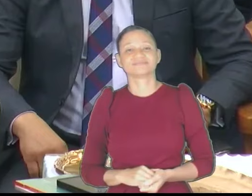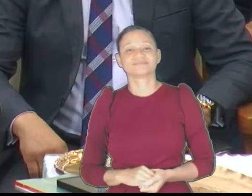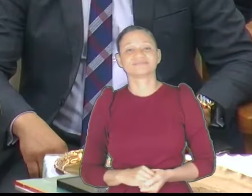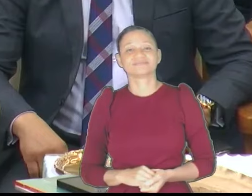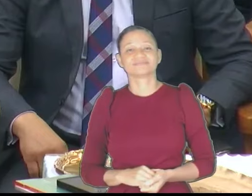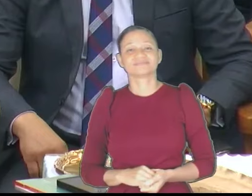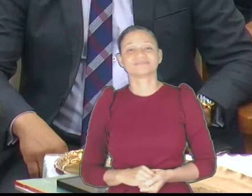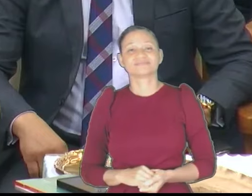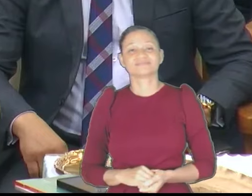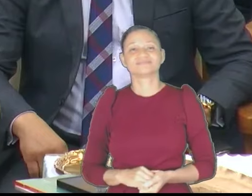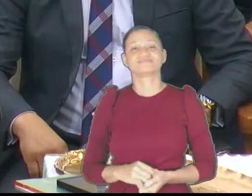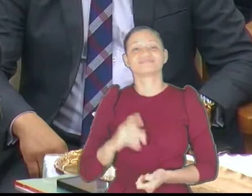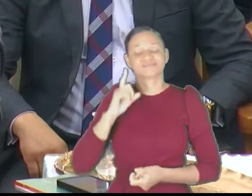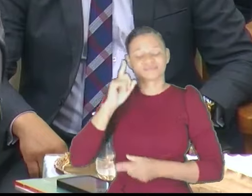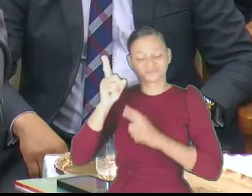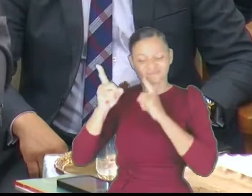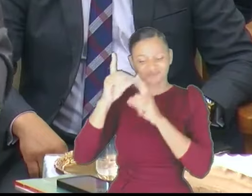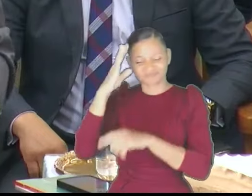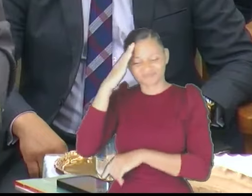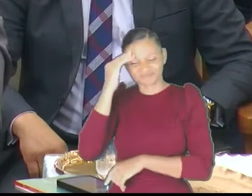Ele sabe.